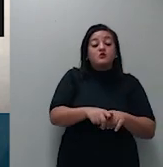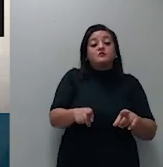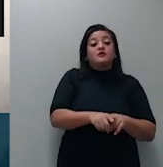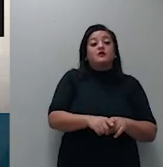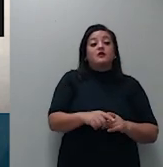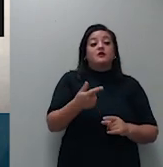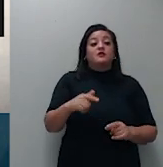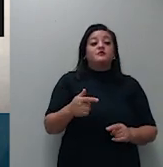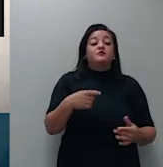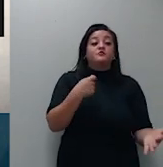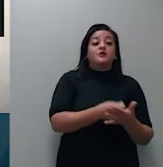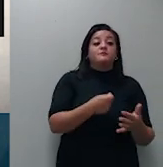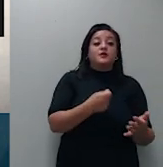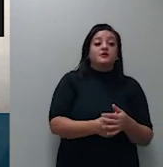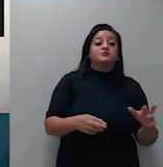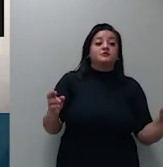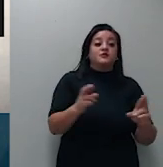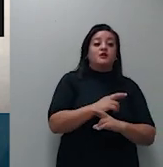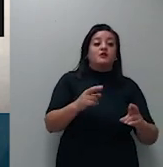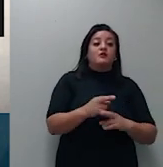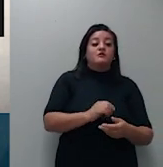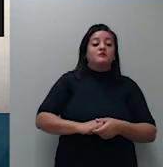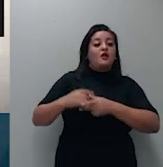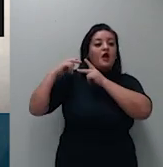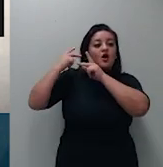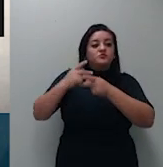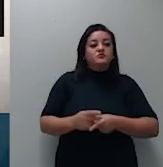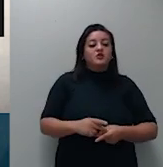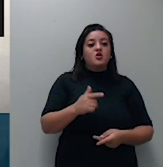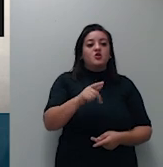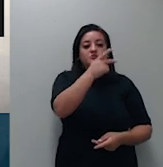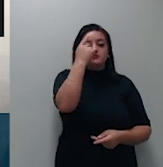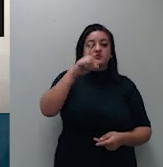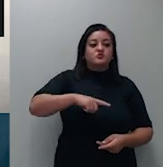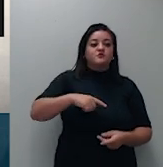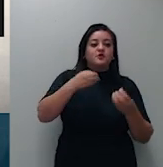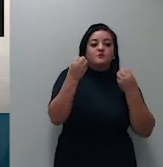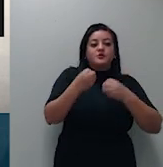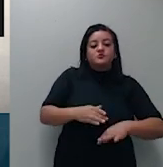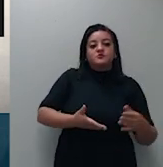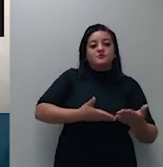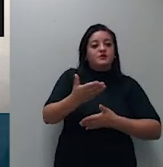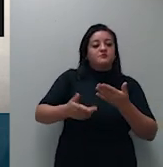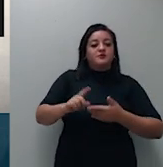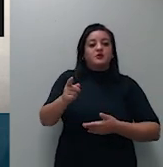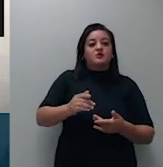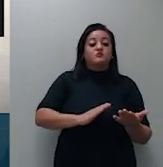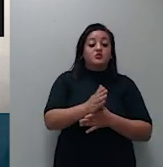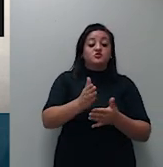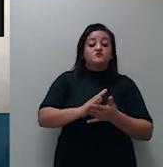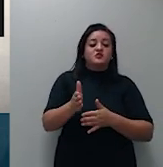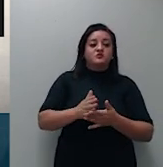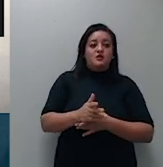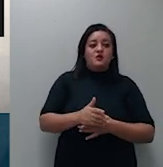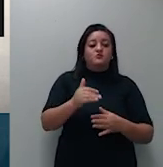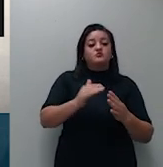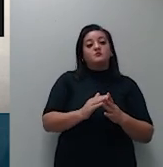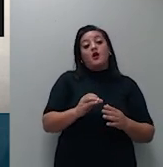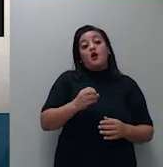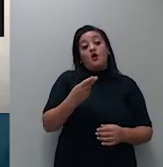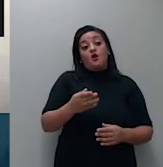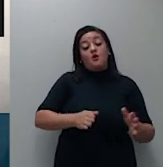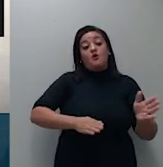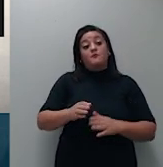positivos não tem aplicação em relação aos herdeiros e terceiros prejudicados e não participaram da partilha